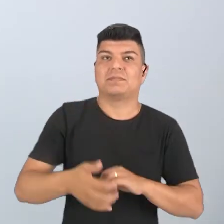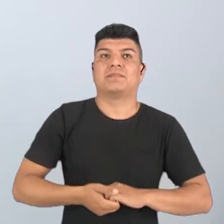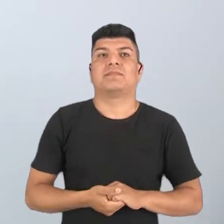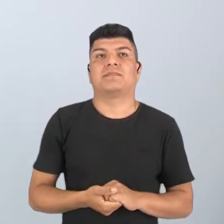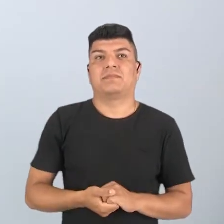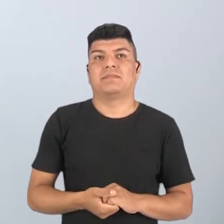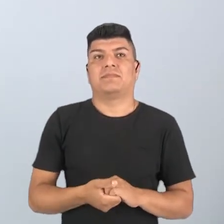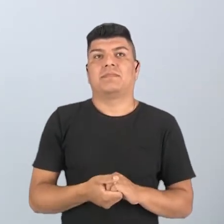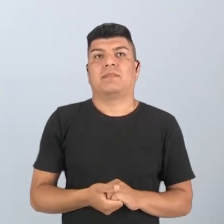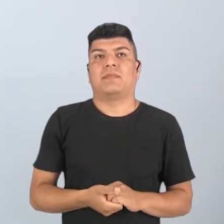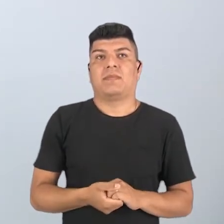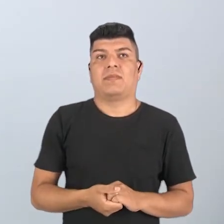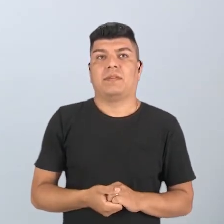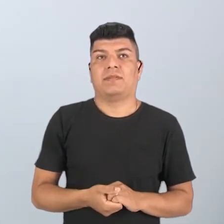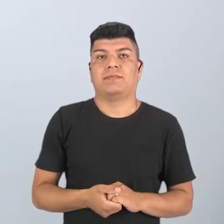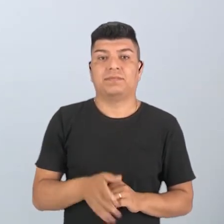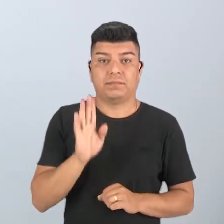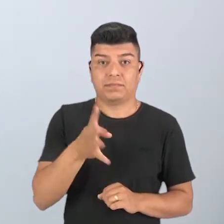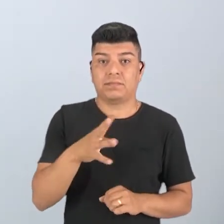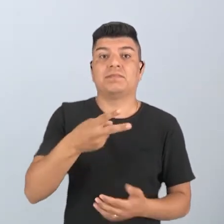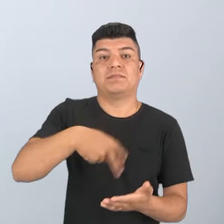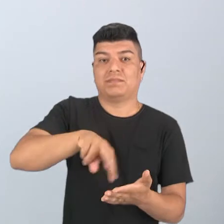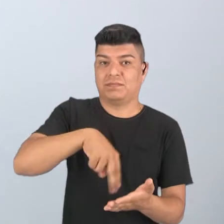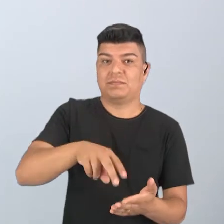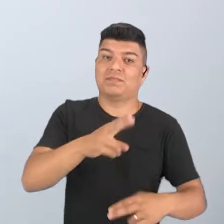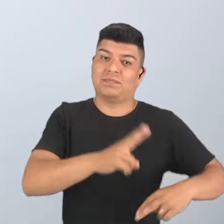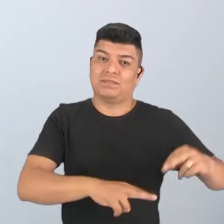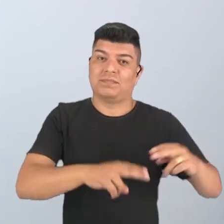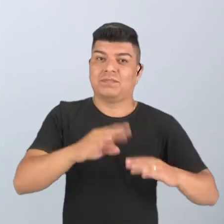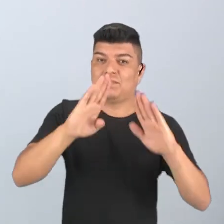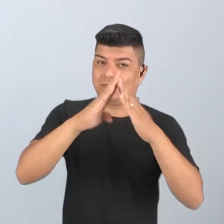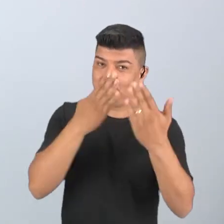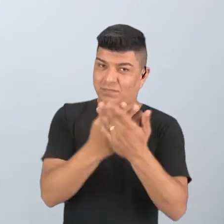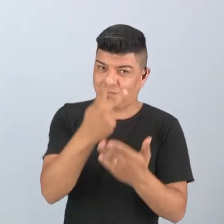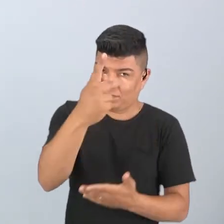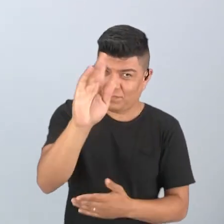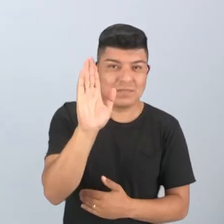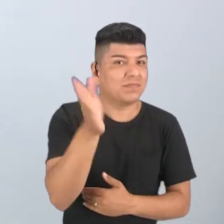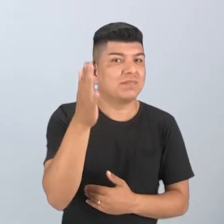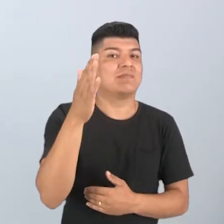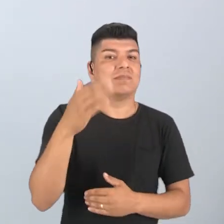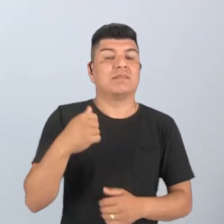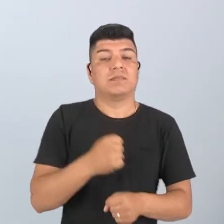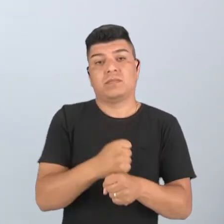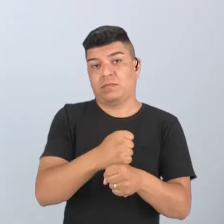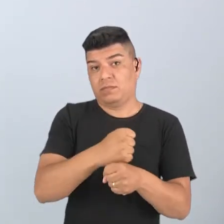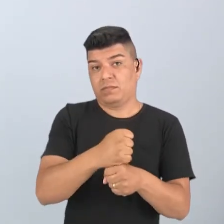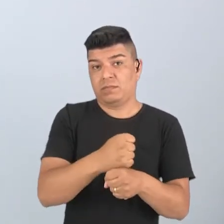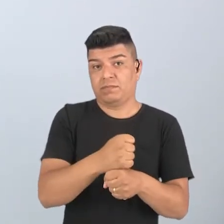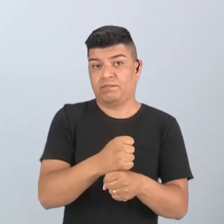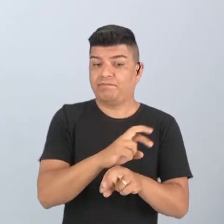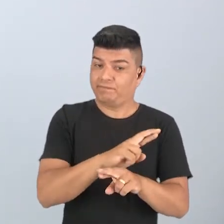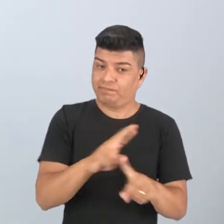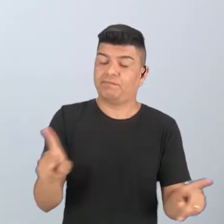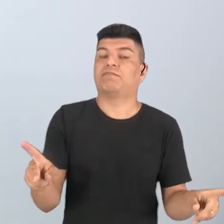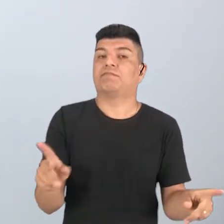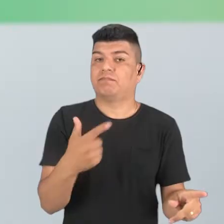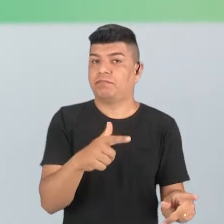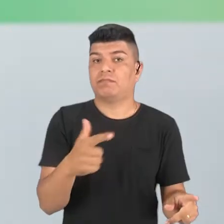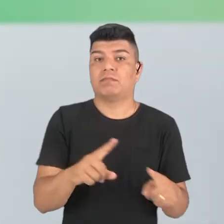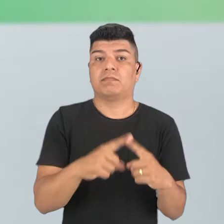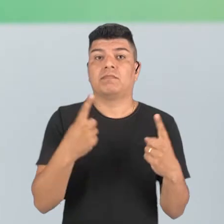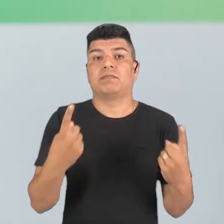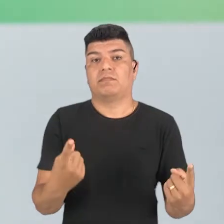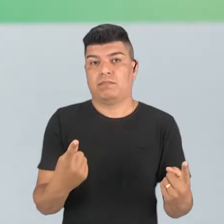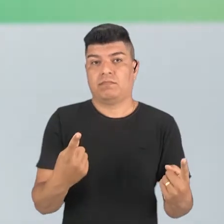músicas, né? E acho até que você já dançou quadrilha na sua escola, né? Esse ano foi um pouquinho diferente, mas a